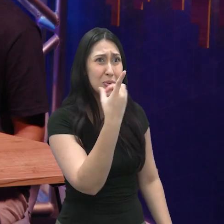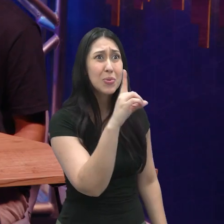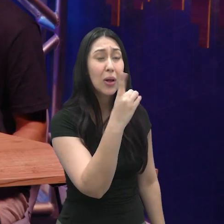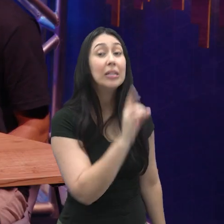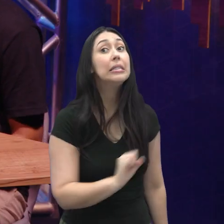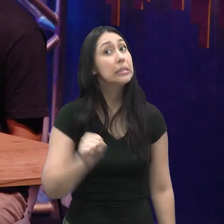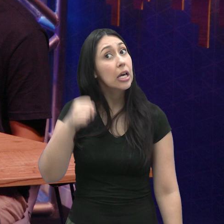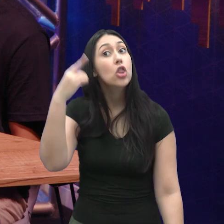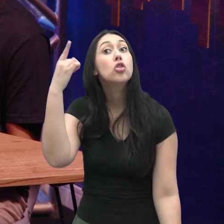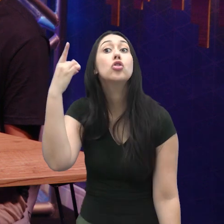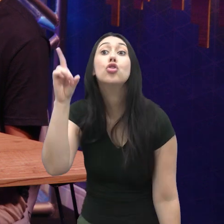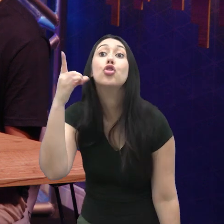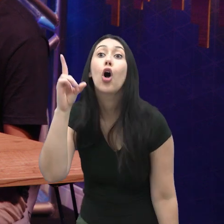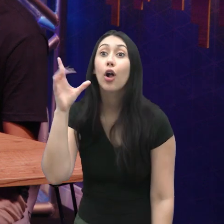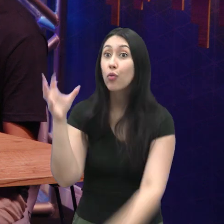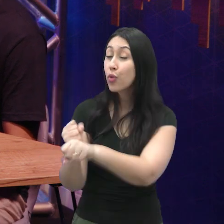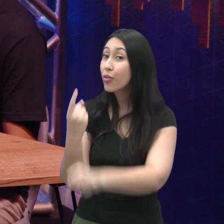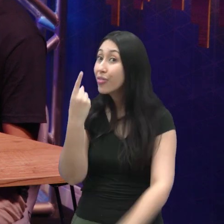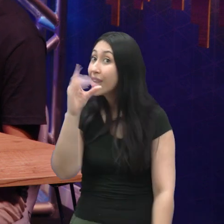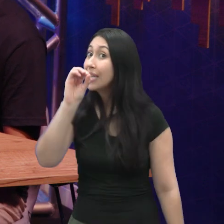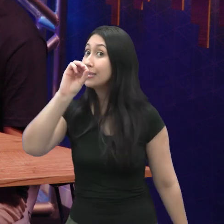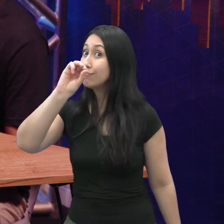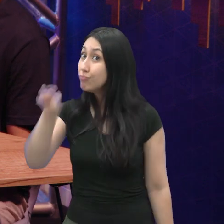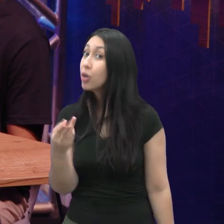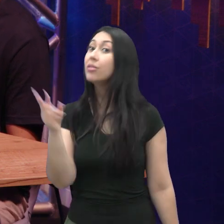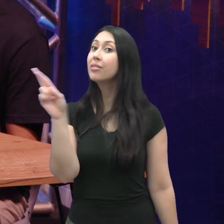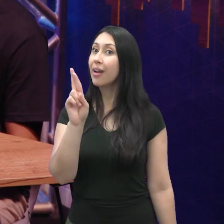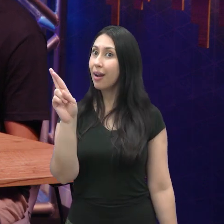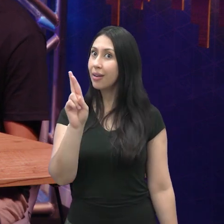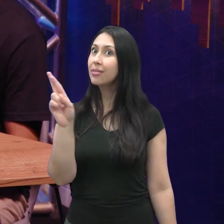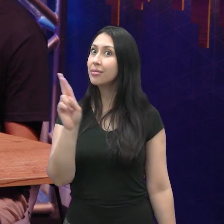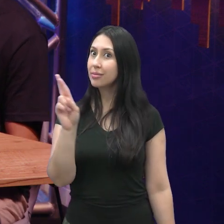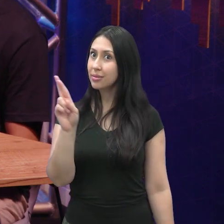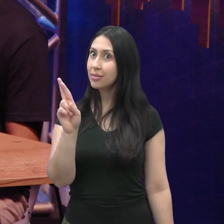2 né? milhões de dólares, galera. 10 milhões de reais.